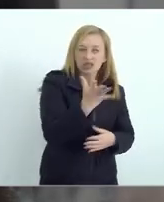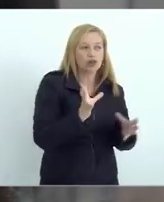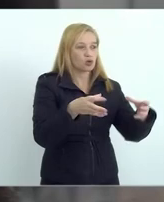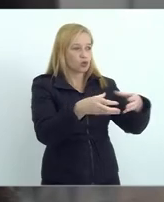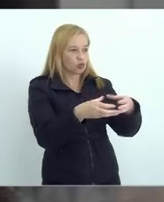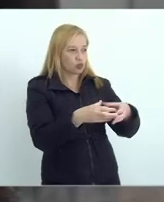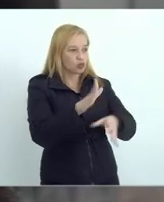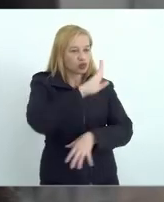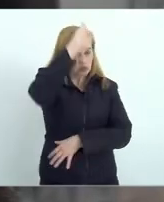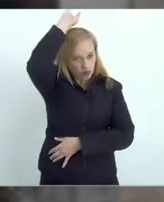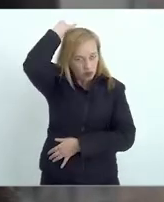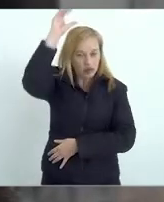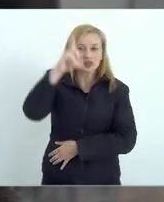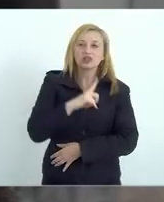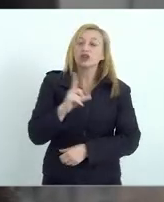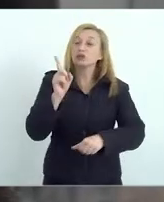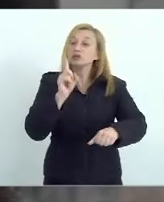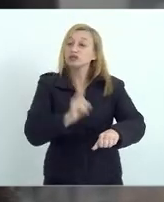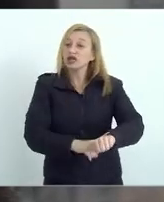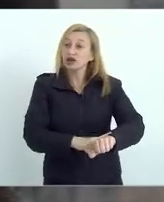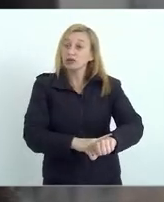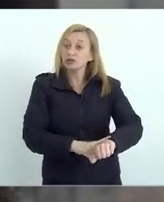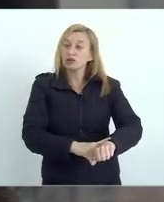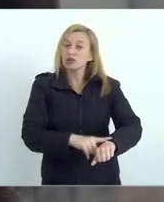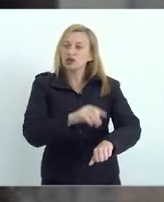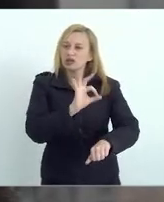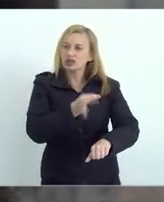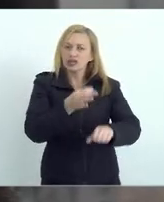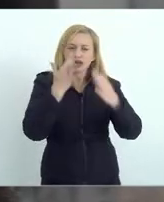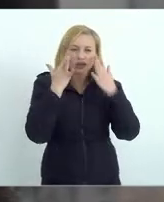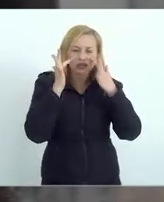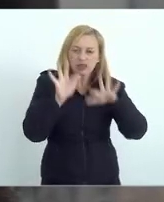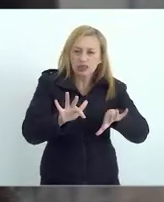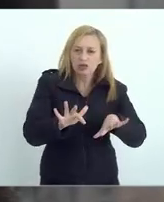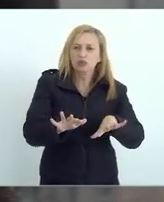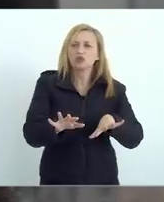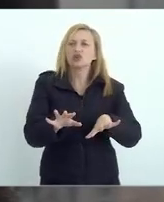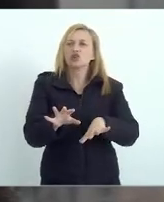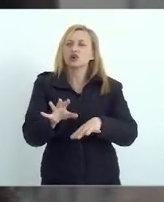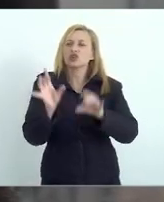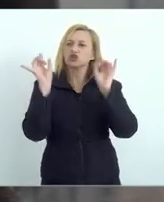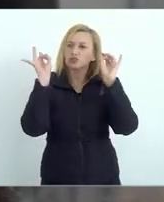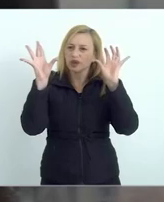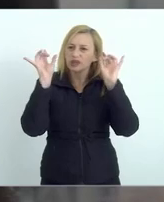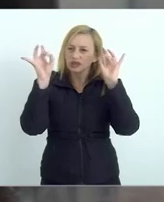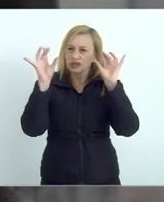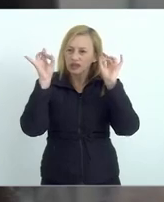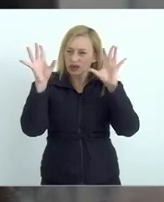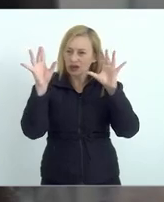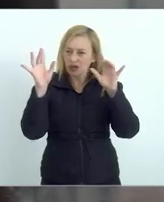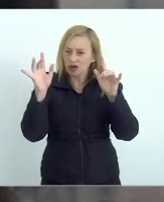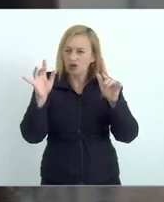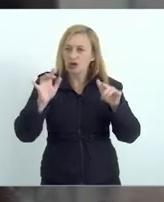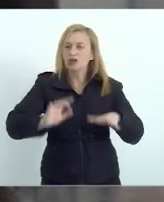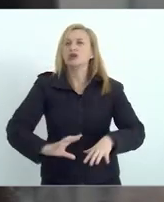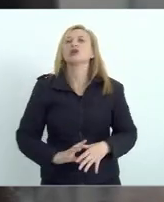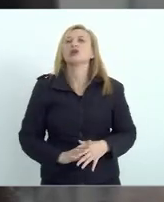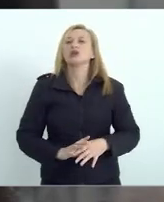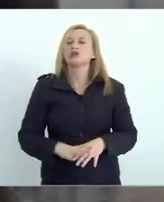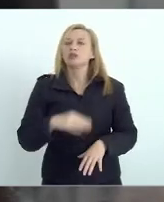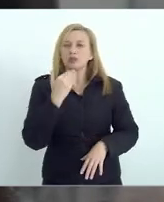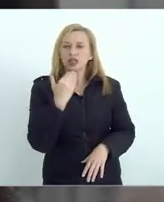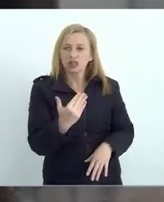que tem ali em tempo real dado uma tem em especial as demandas trazidas pelo meu